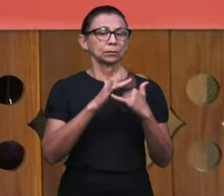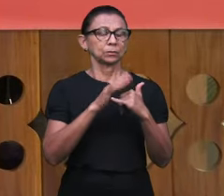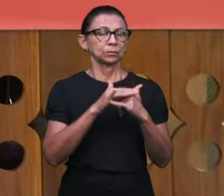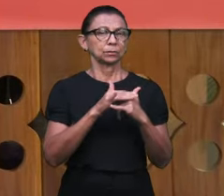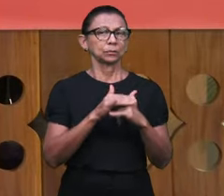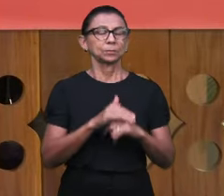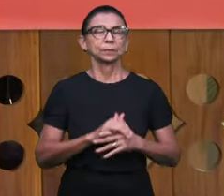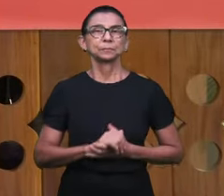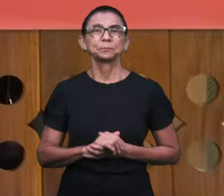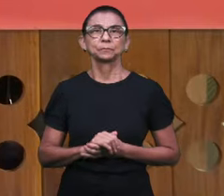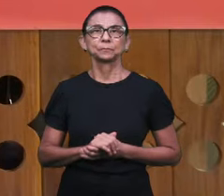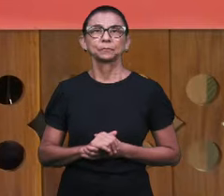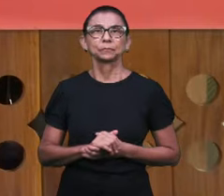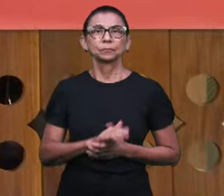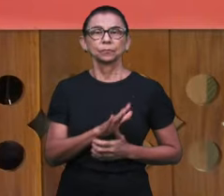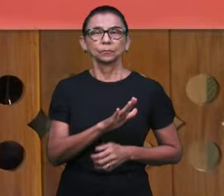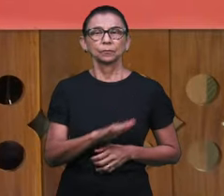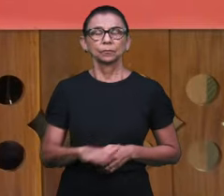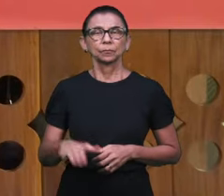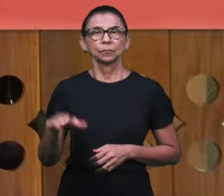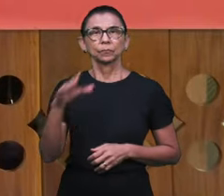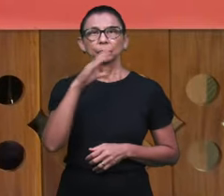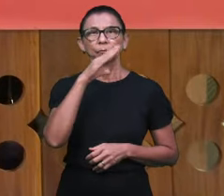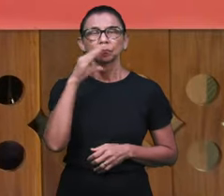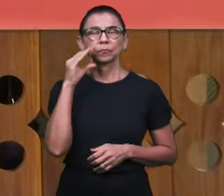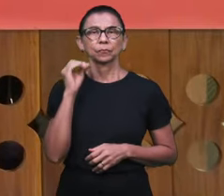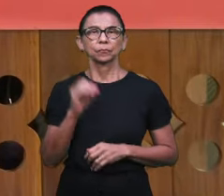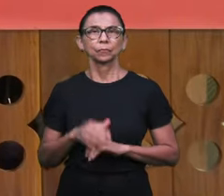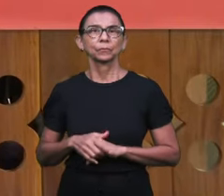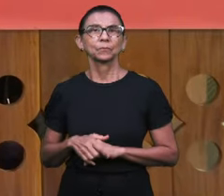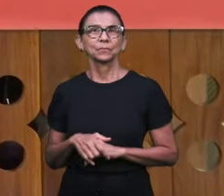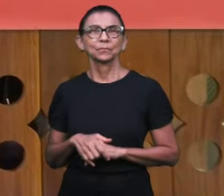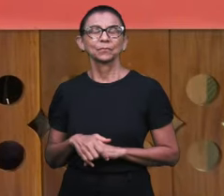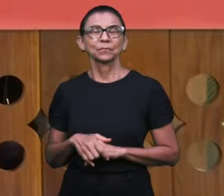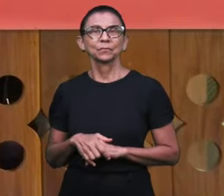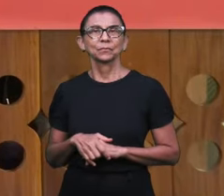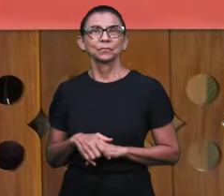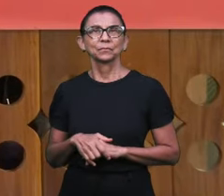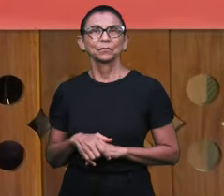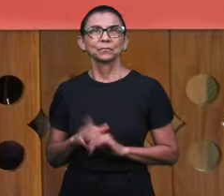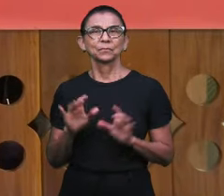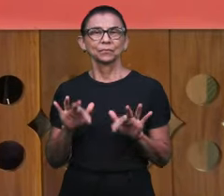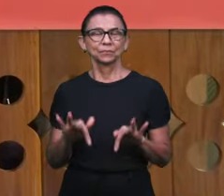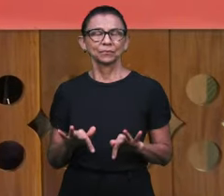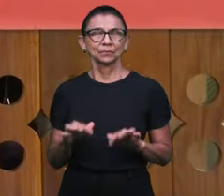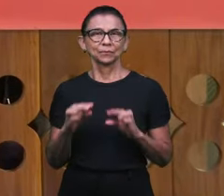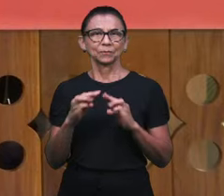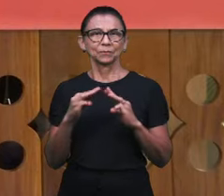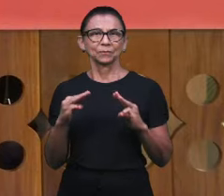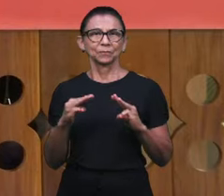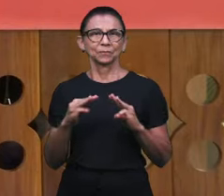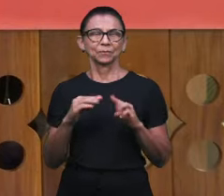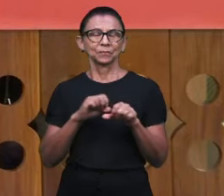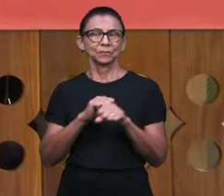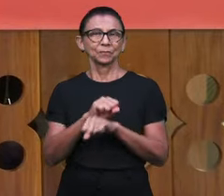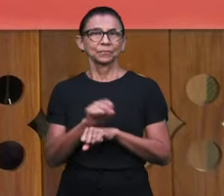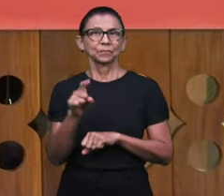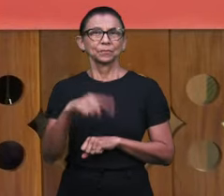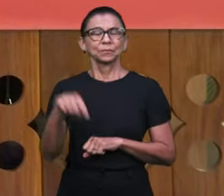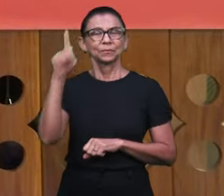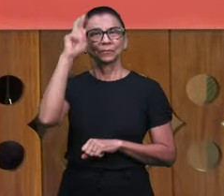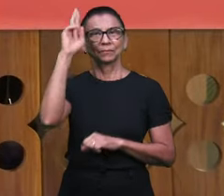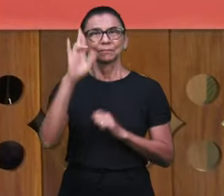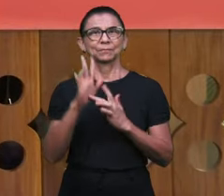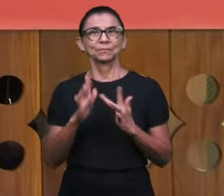intermediários e adolescentes, aula doutrinária, aula de instrumentos musicais, e nós vamos encerrar o seminário aqui no Manaém de Domingos Martins. Aos irmãos que estão nas igrejas, a paz do